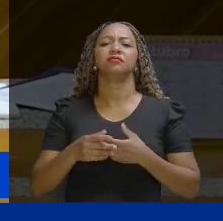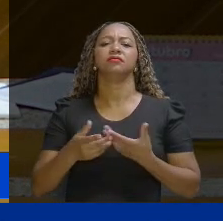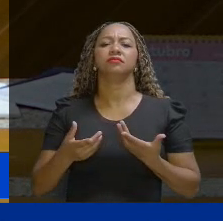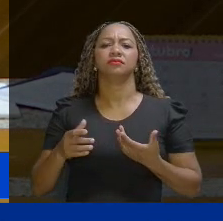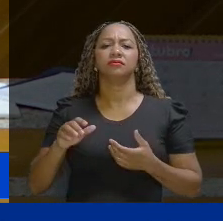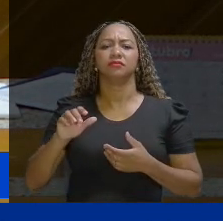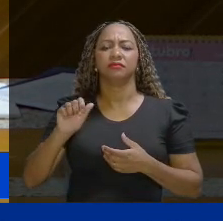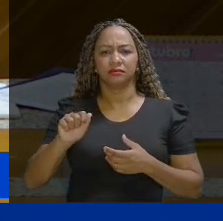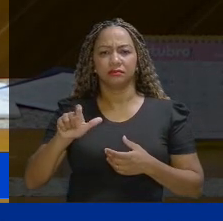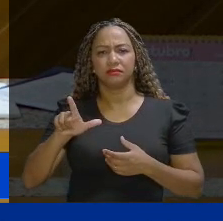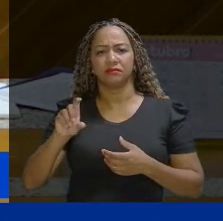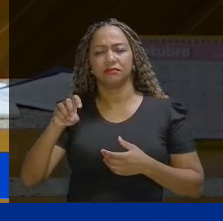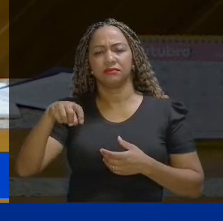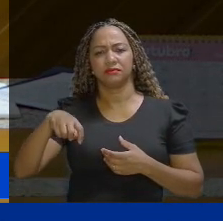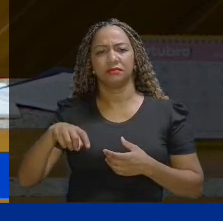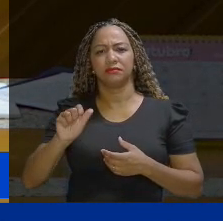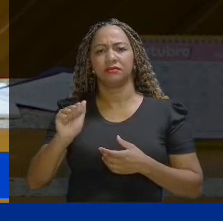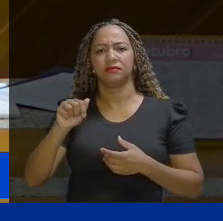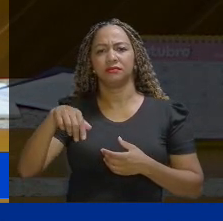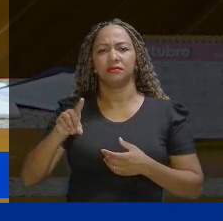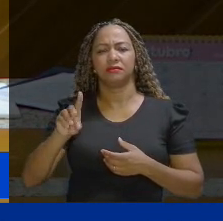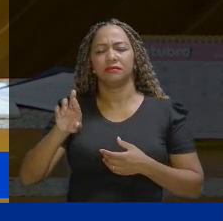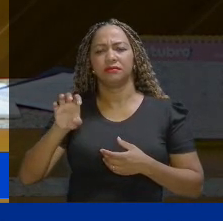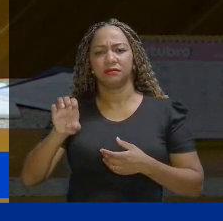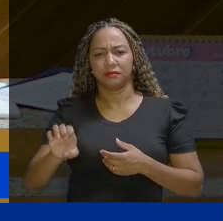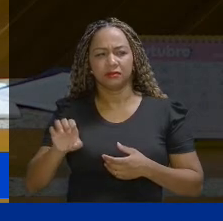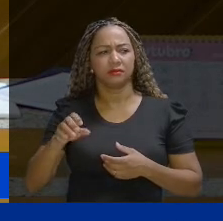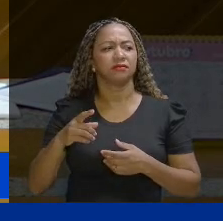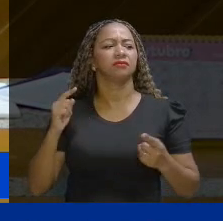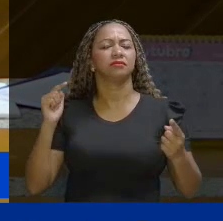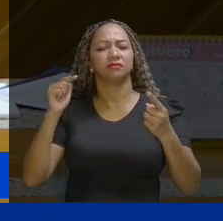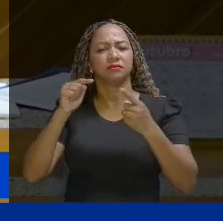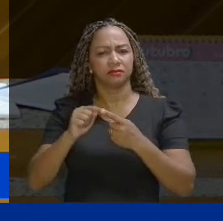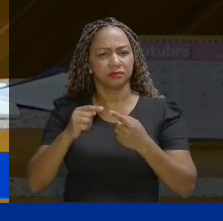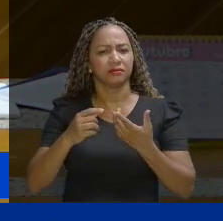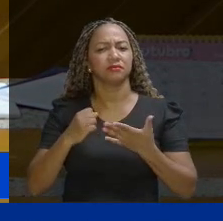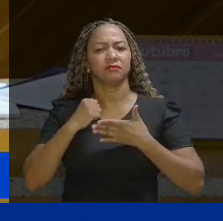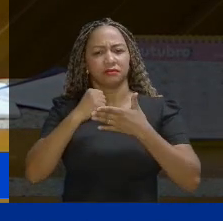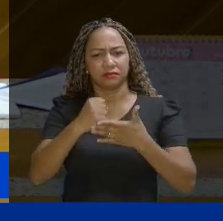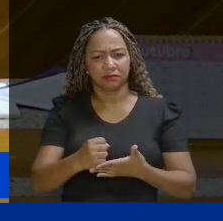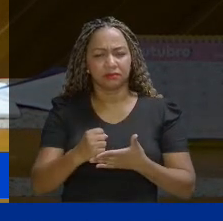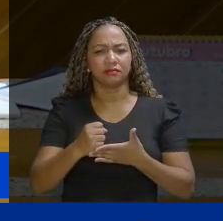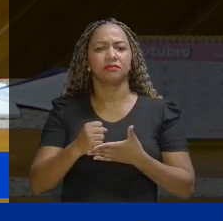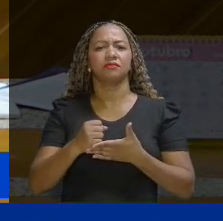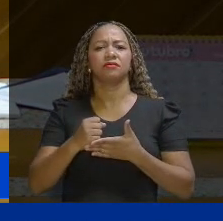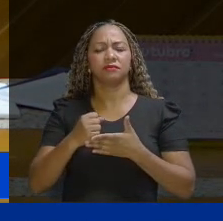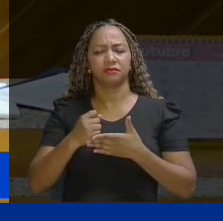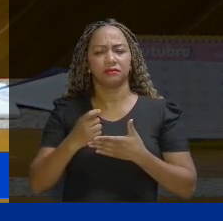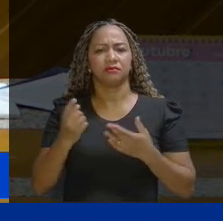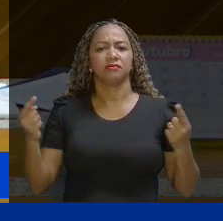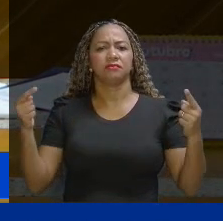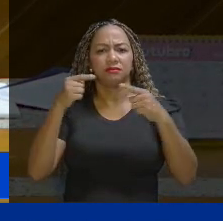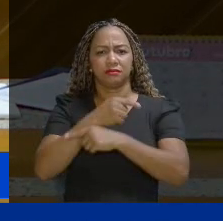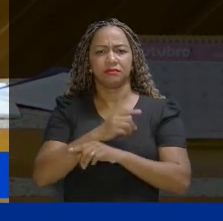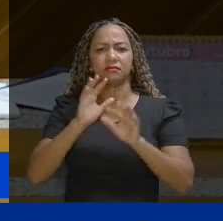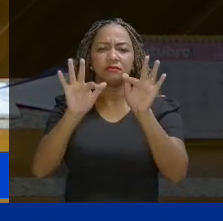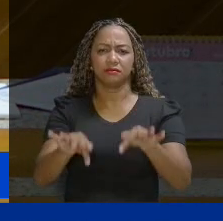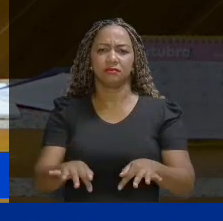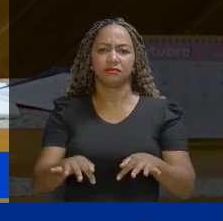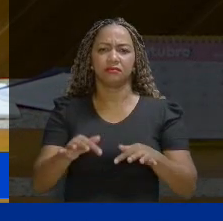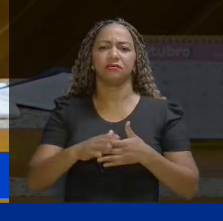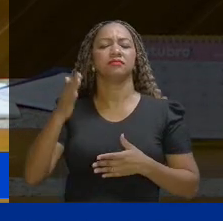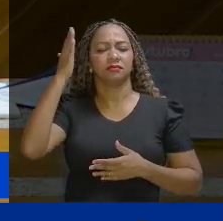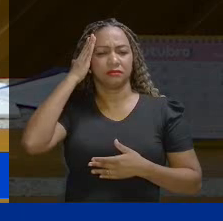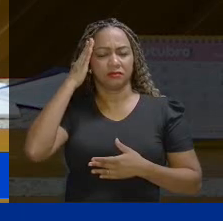em resumo, que o acordo analisou os fundamentos essenciais à resolução da controvérsia e, ao final,